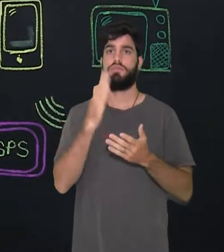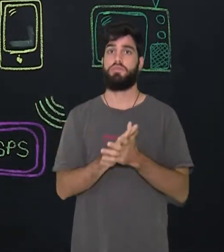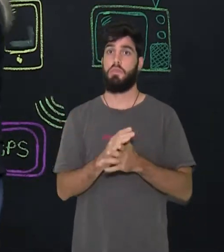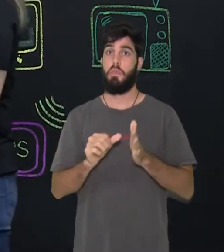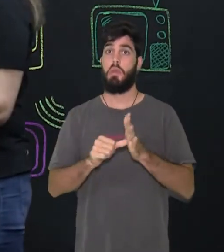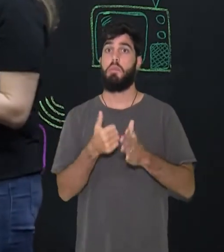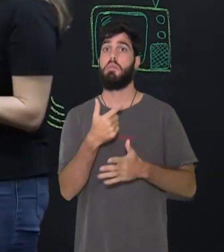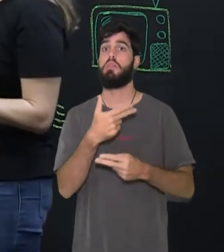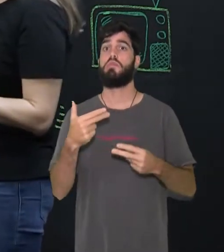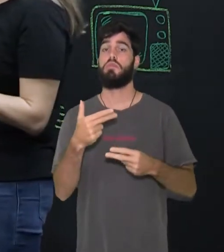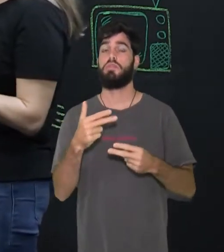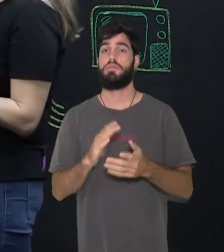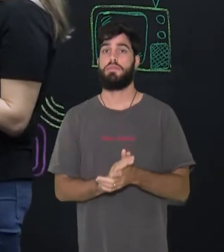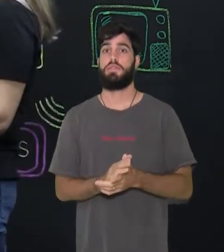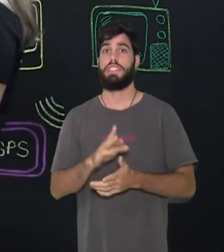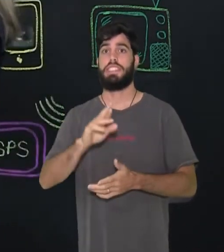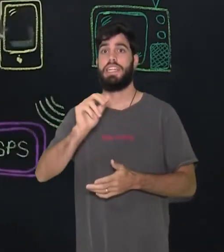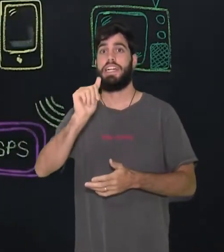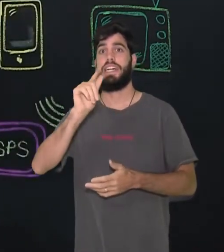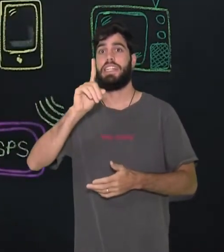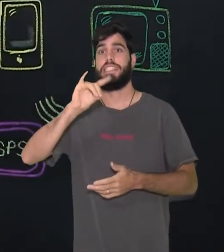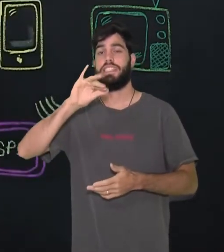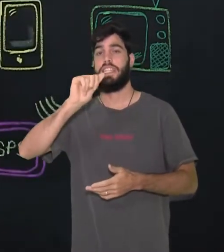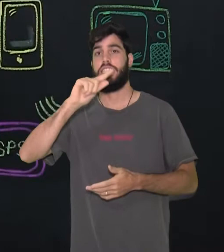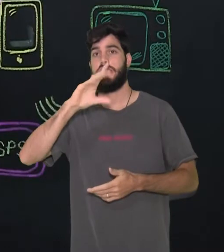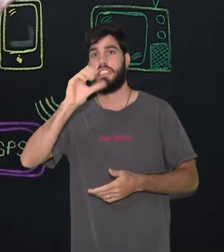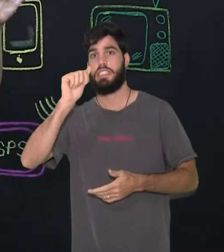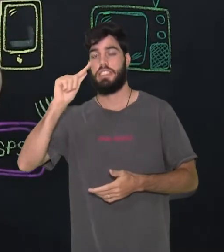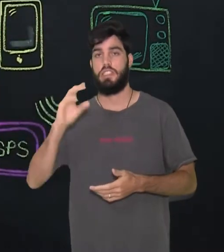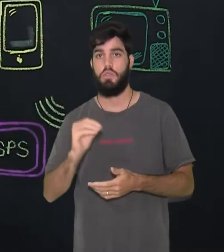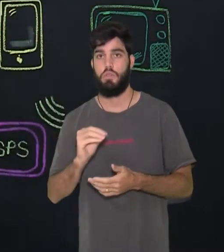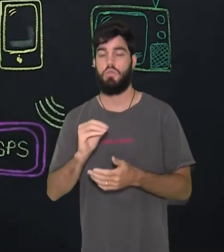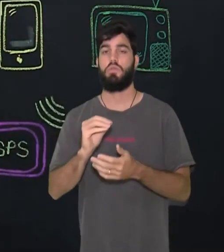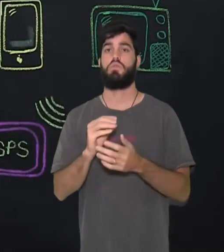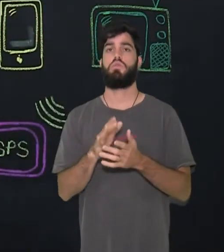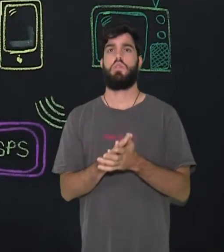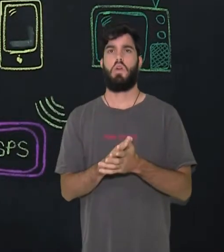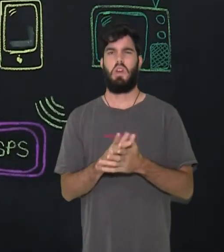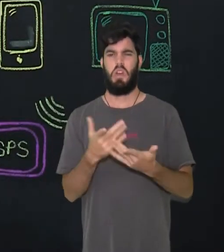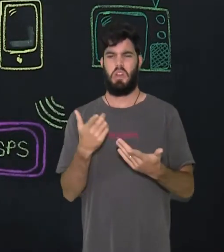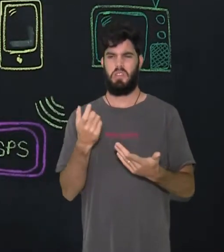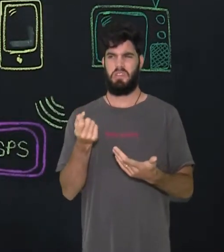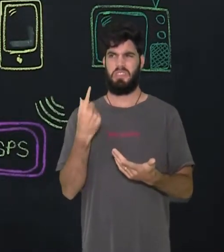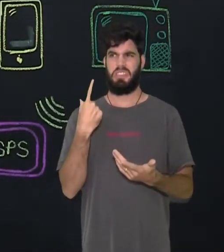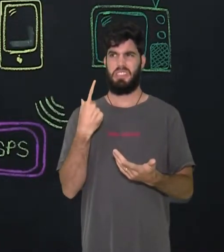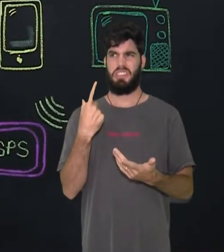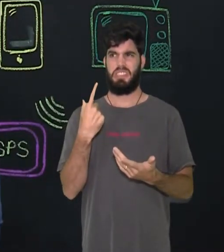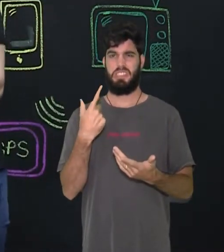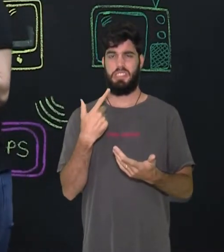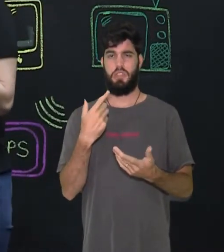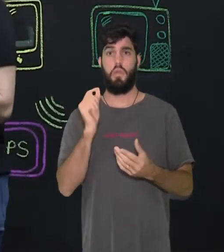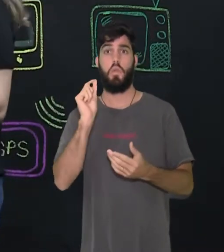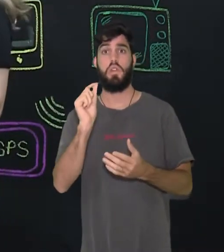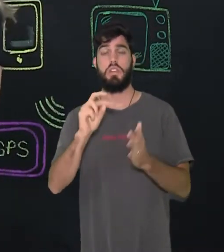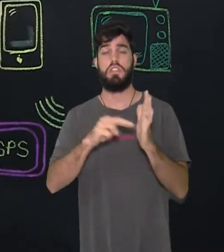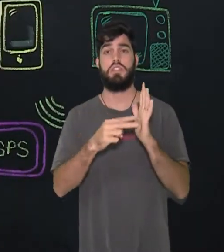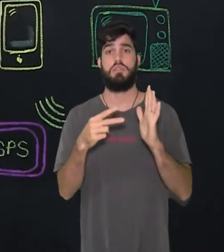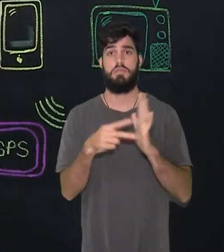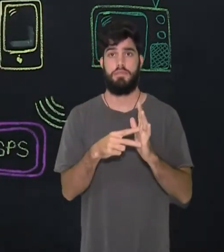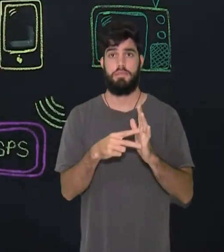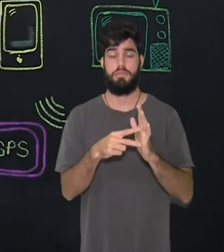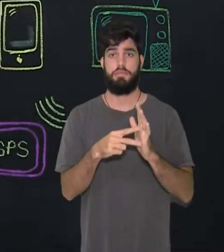Primeira coisa, bora lá. Radiação eletromagnética. Opa, mas precisa disso tudo? Vamos ver o que ela